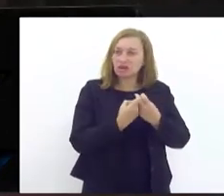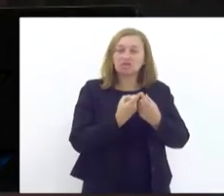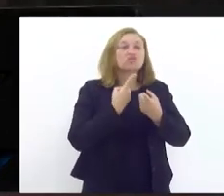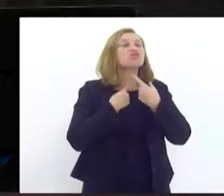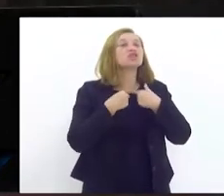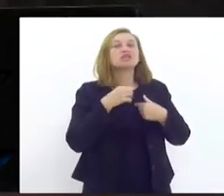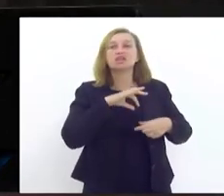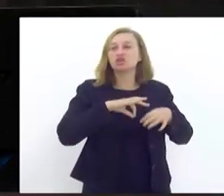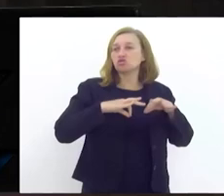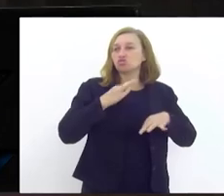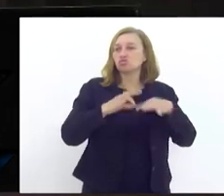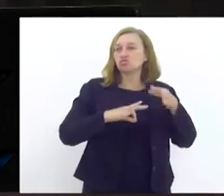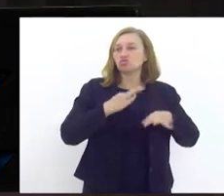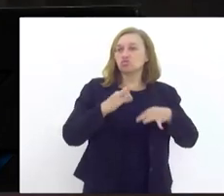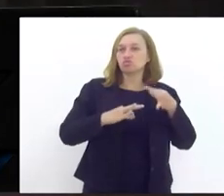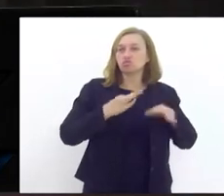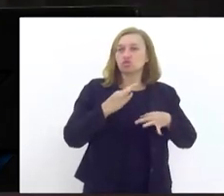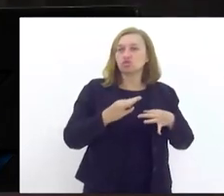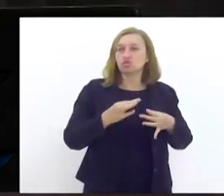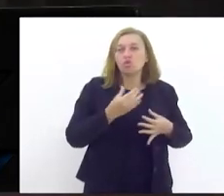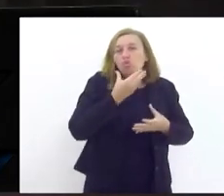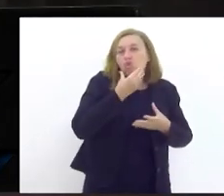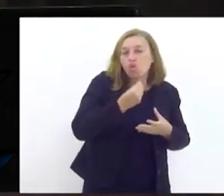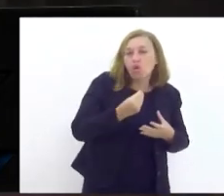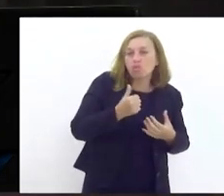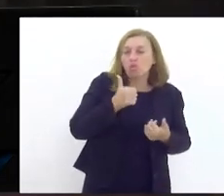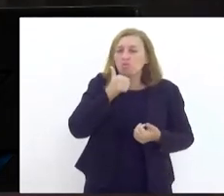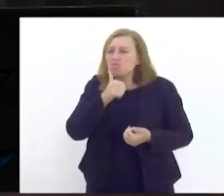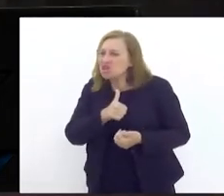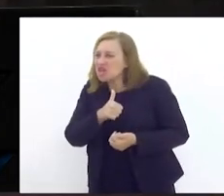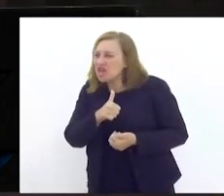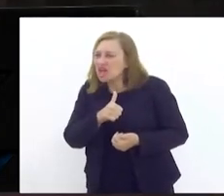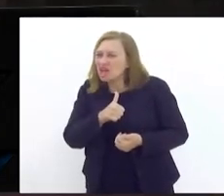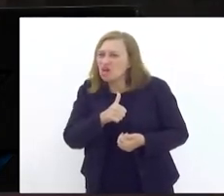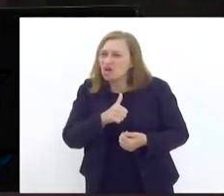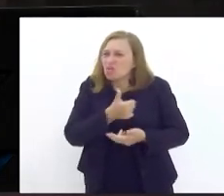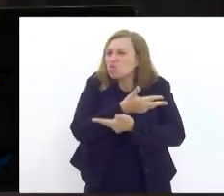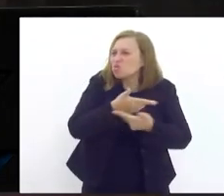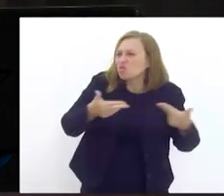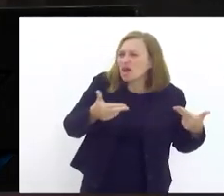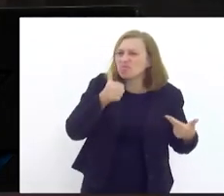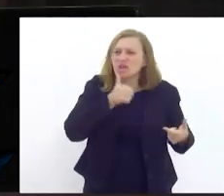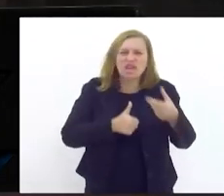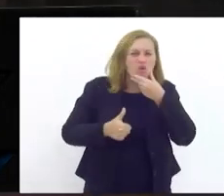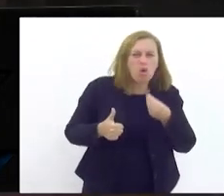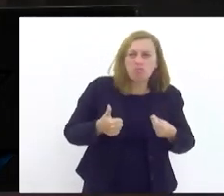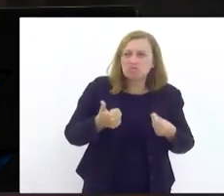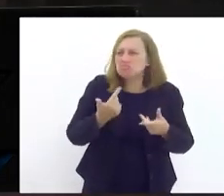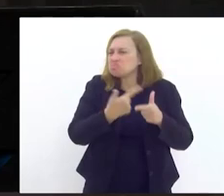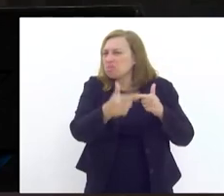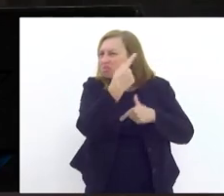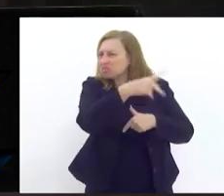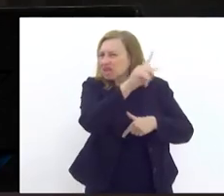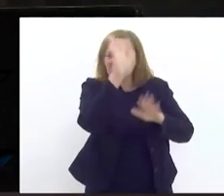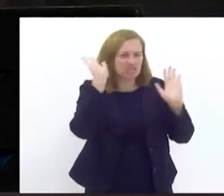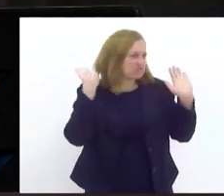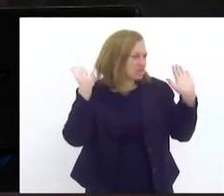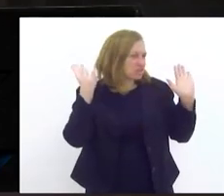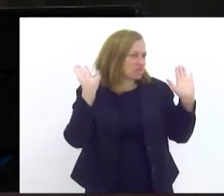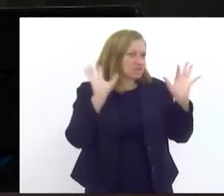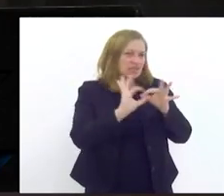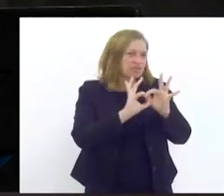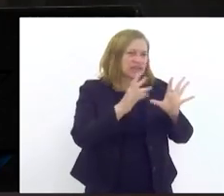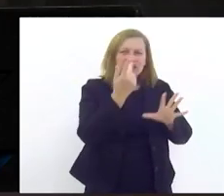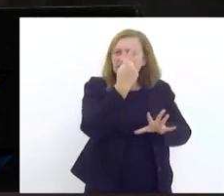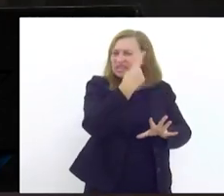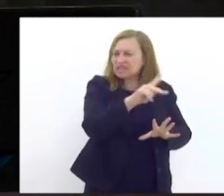prazer com o mesmo sexo com sexo oposto ou com múltiplos sexo é problema dele é problema da liberdade de